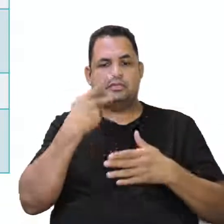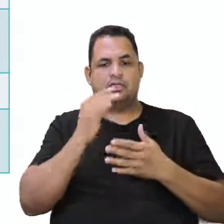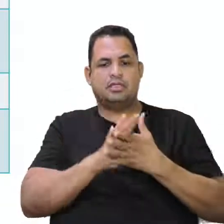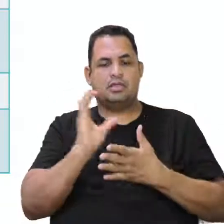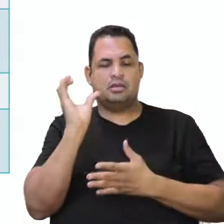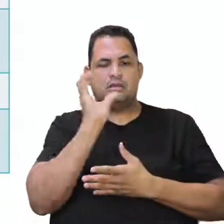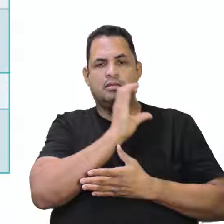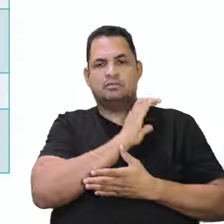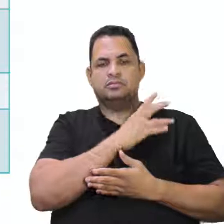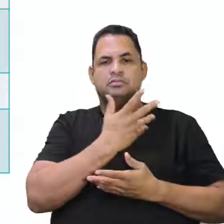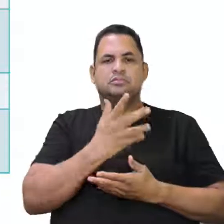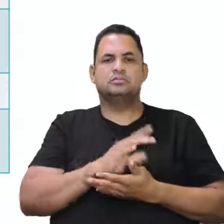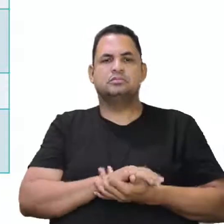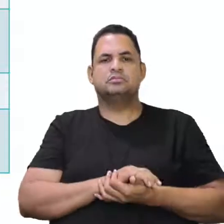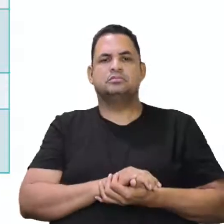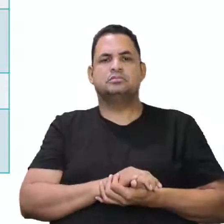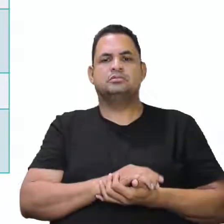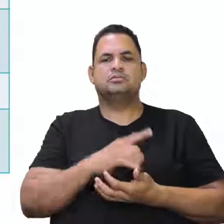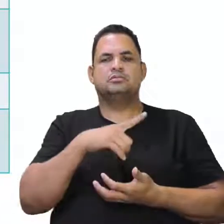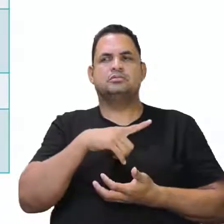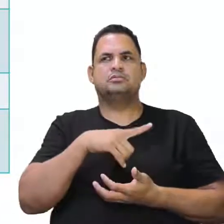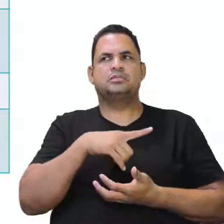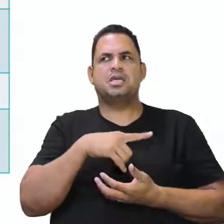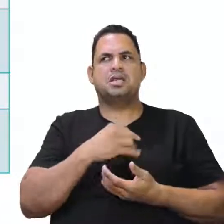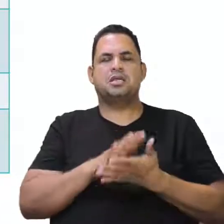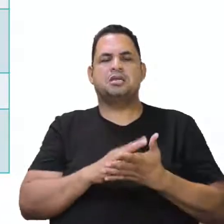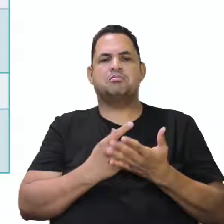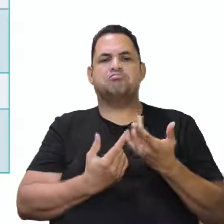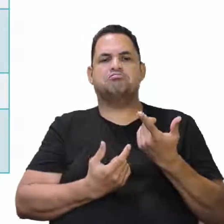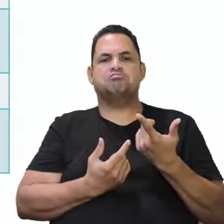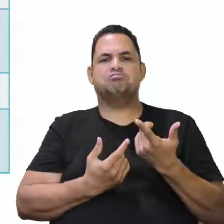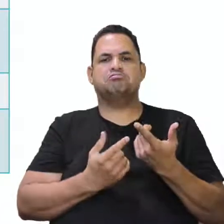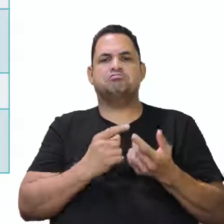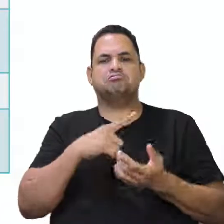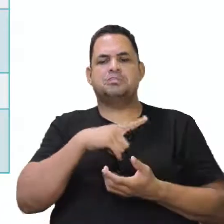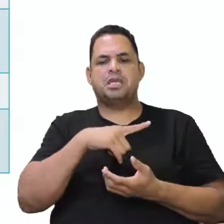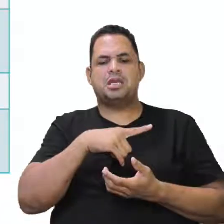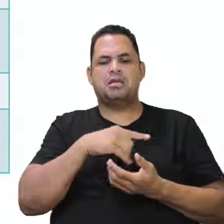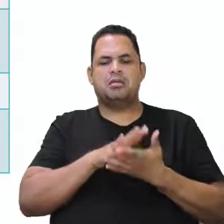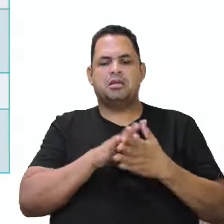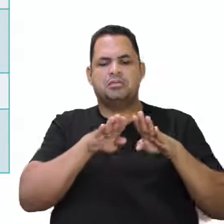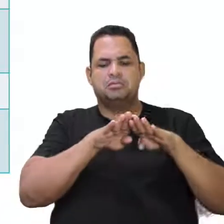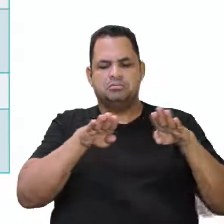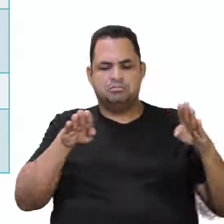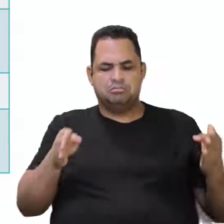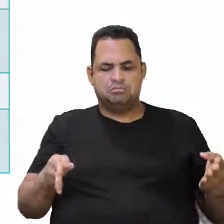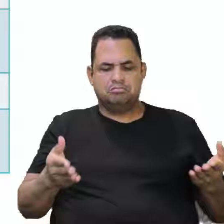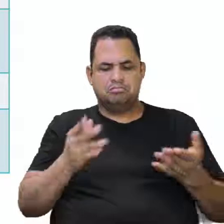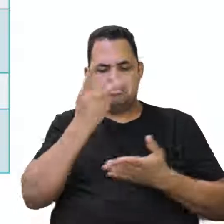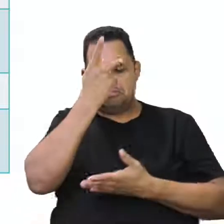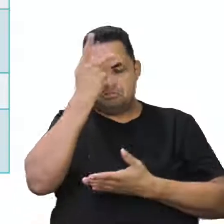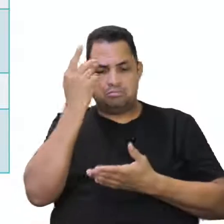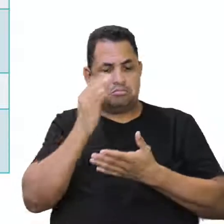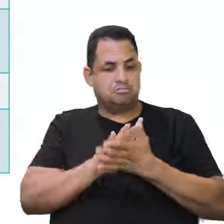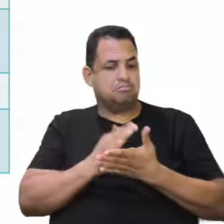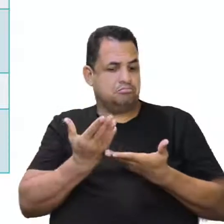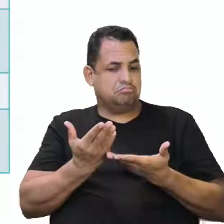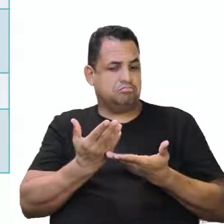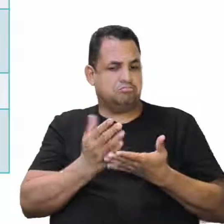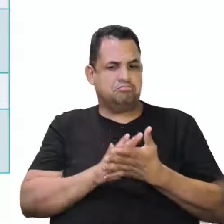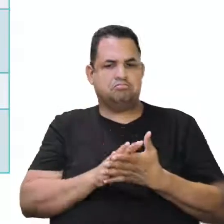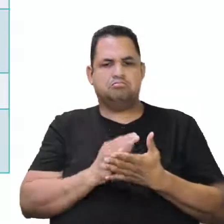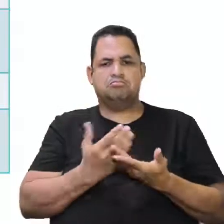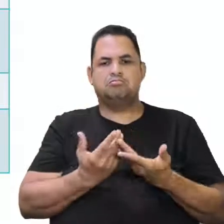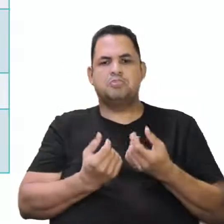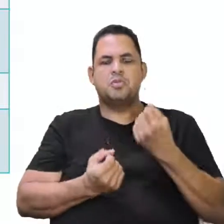de uma vez só. Então, há alguém na minha carteira, na minha mesa. Alguém pode me ajudar?